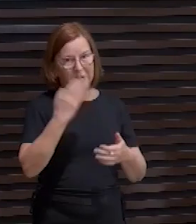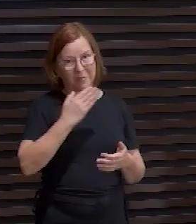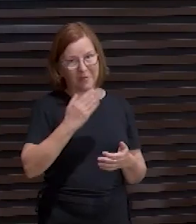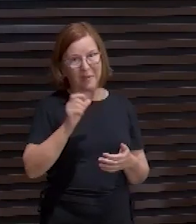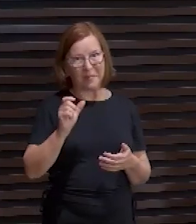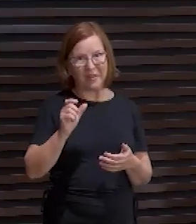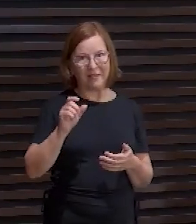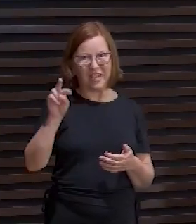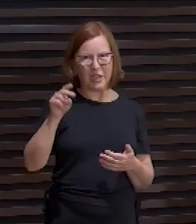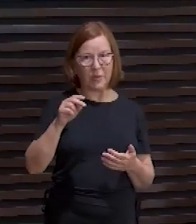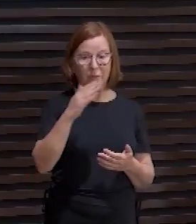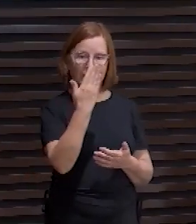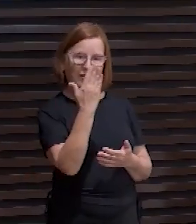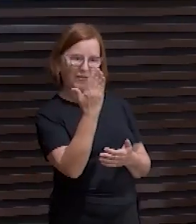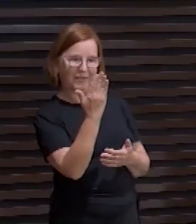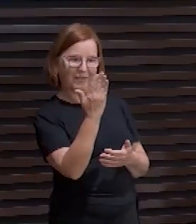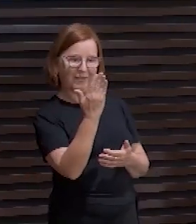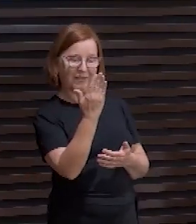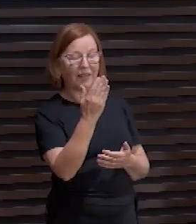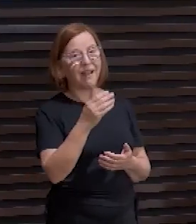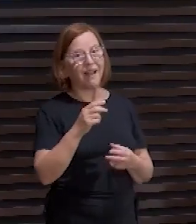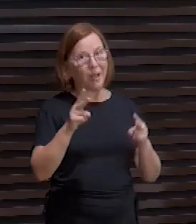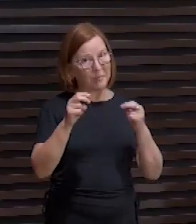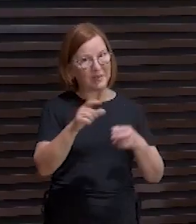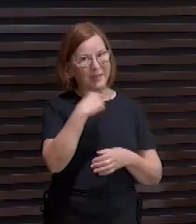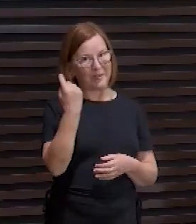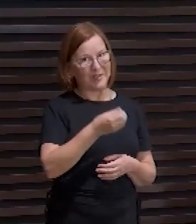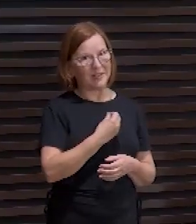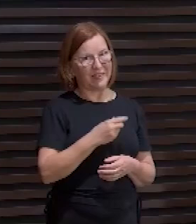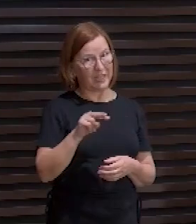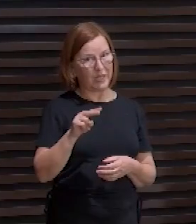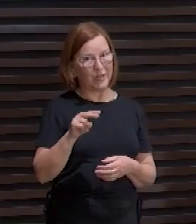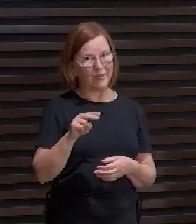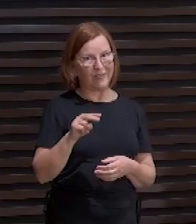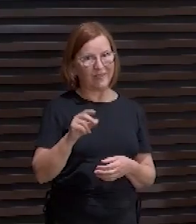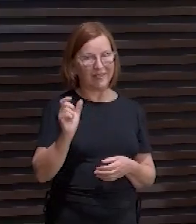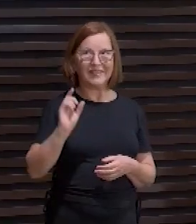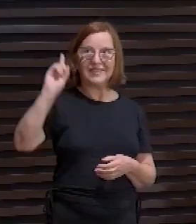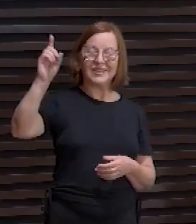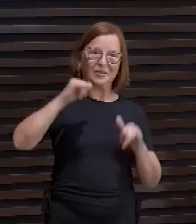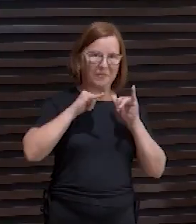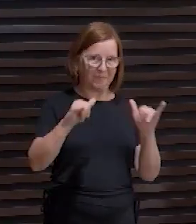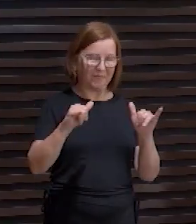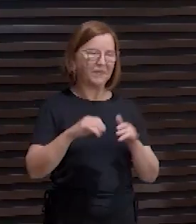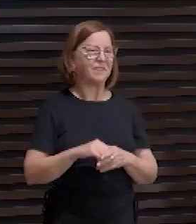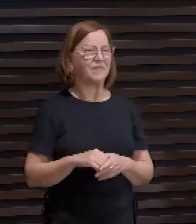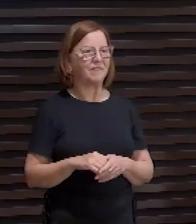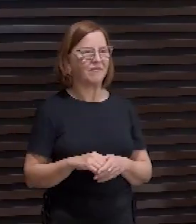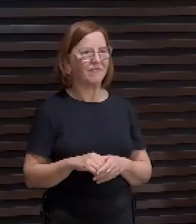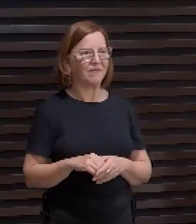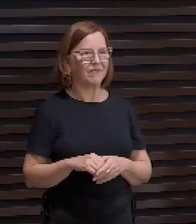um espelho na nossa frente, para a gente ver se a nossa vida está conforme o que ele está dizendo. É uma didática aparentemente